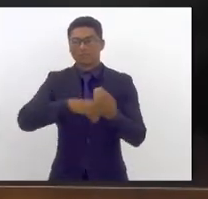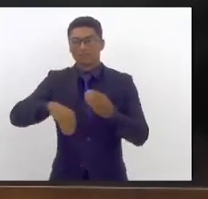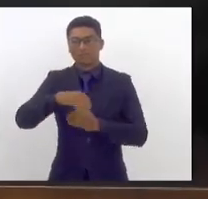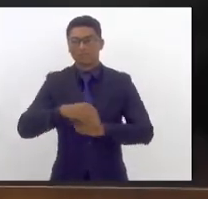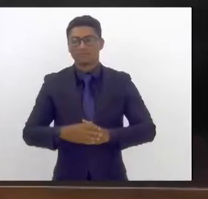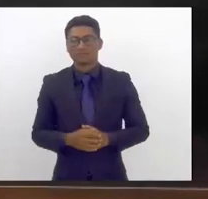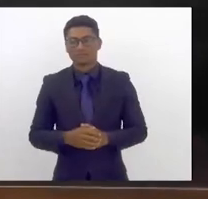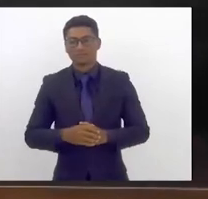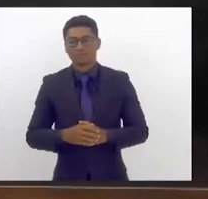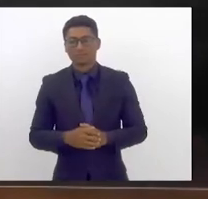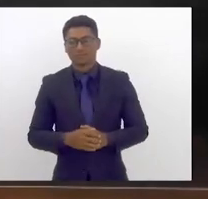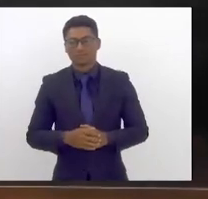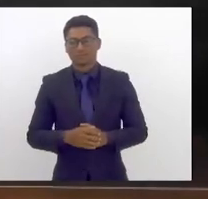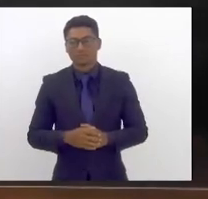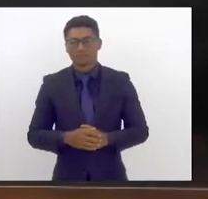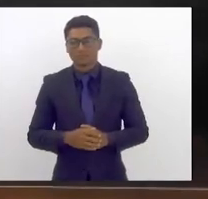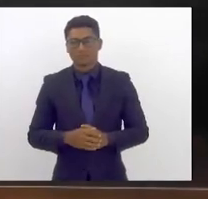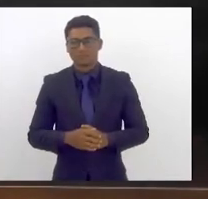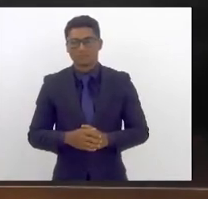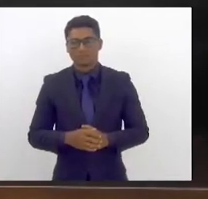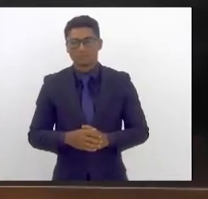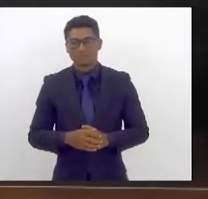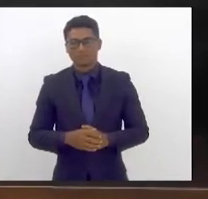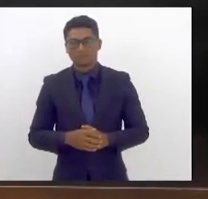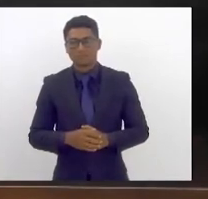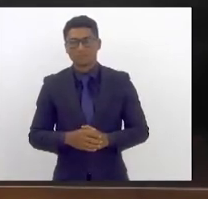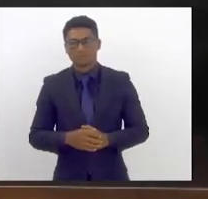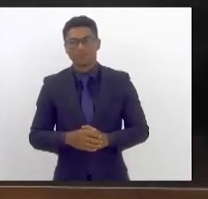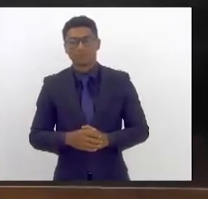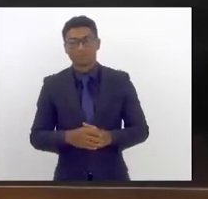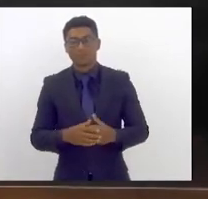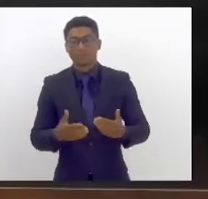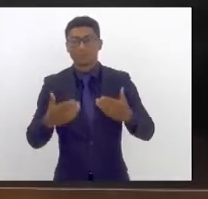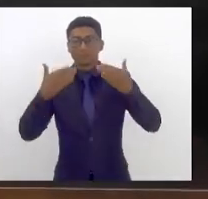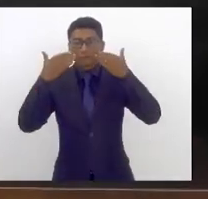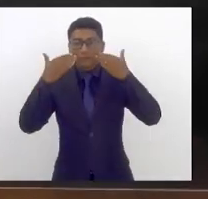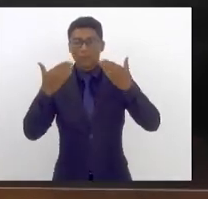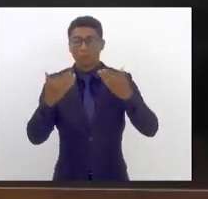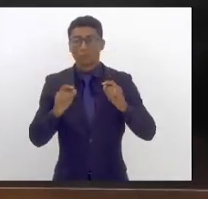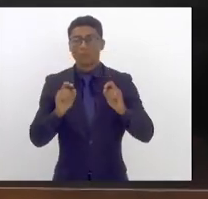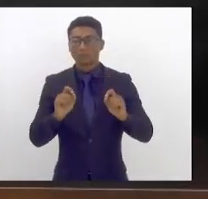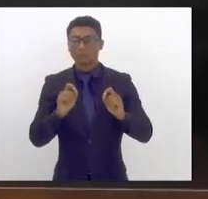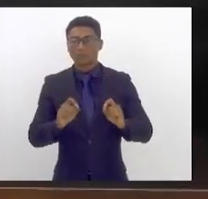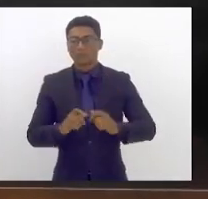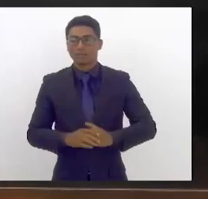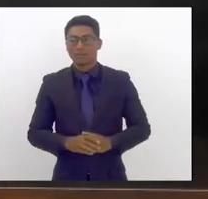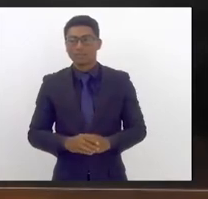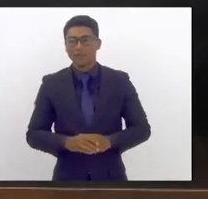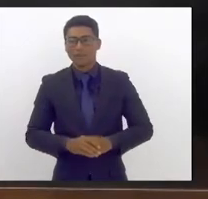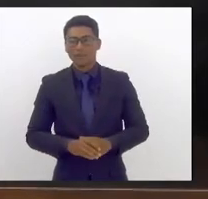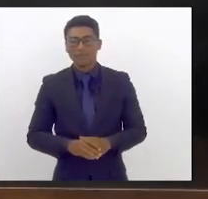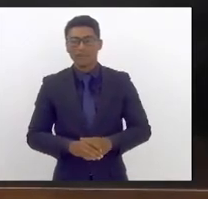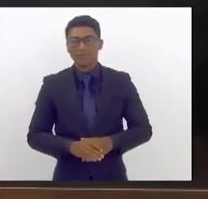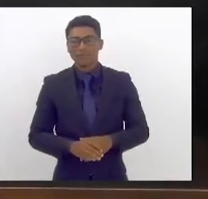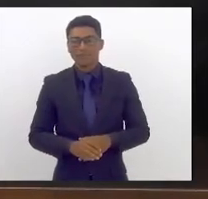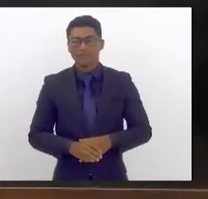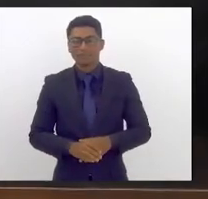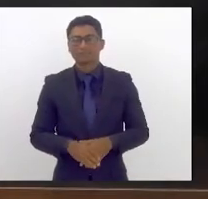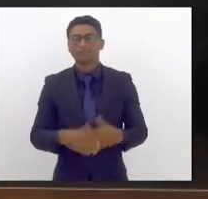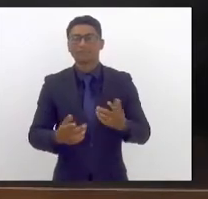assim aqui a gente a gente consegue mostrar o que que é a política né